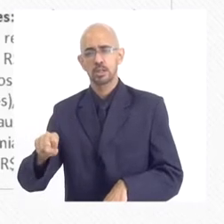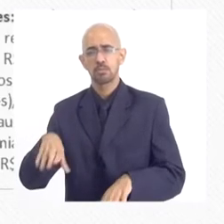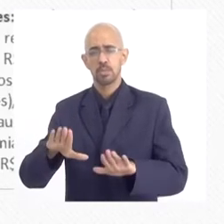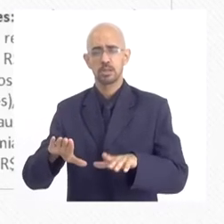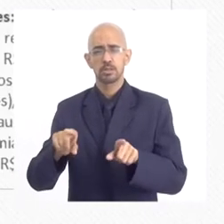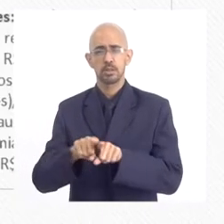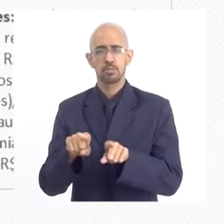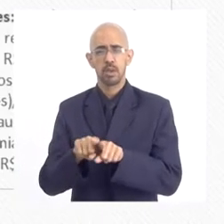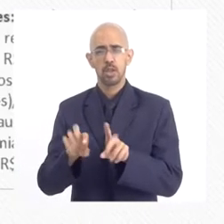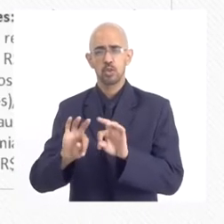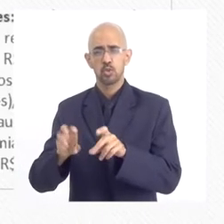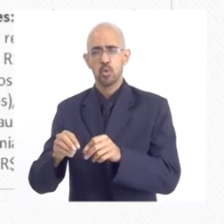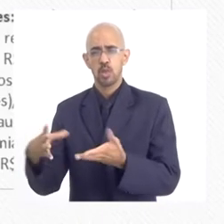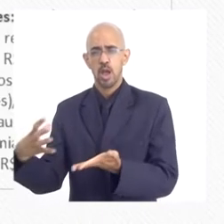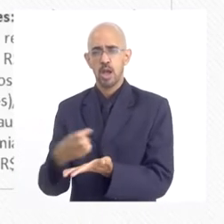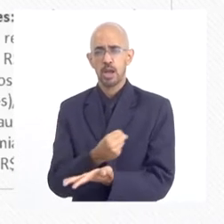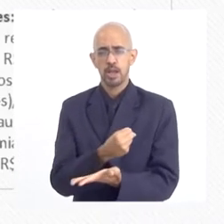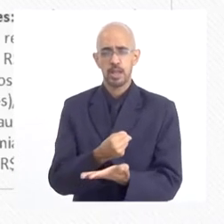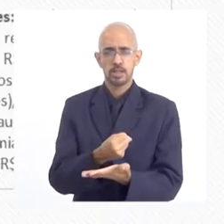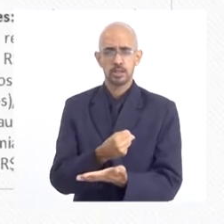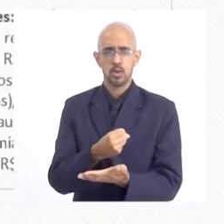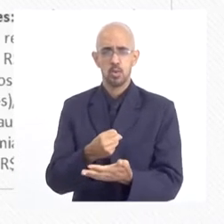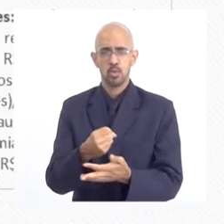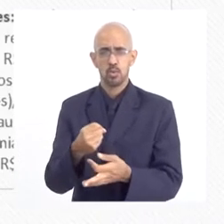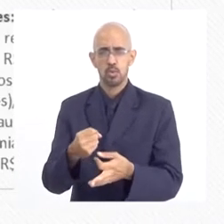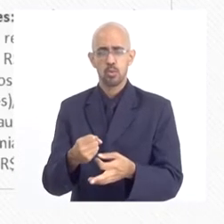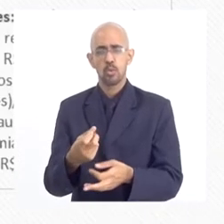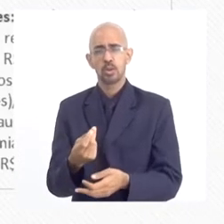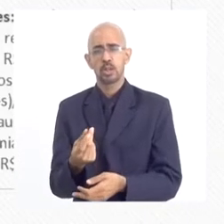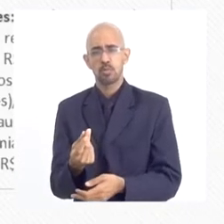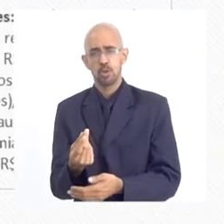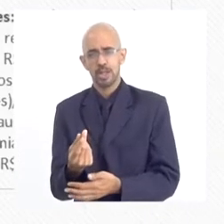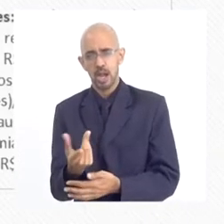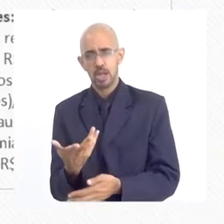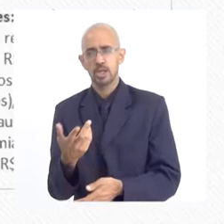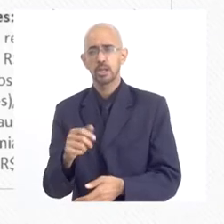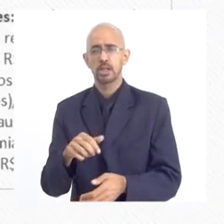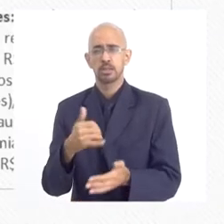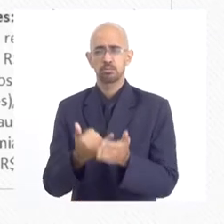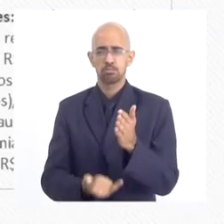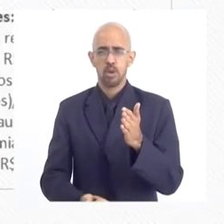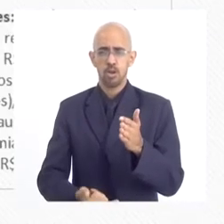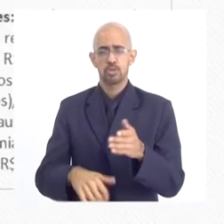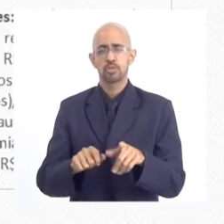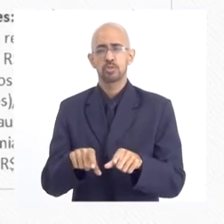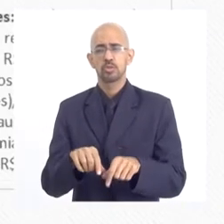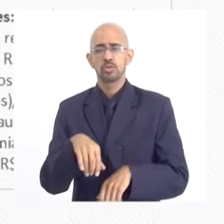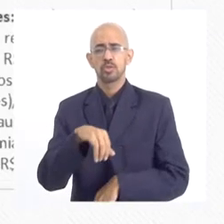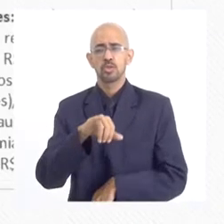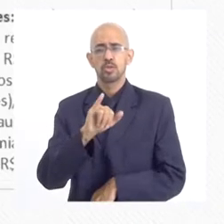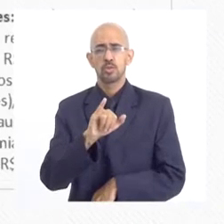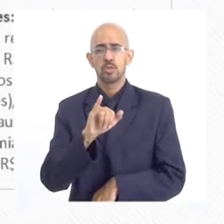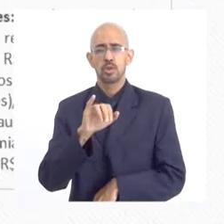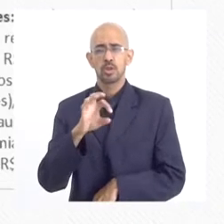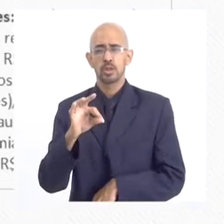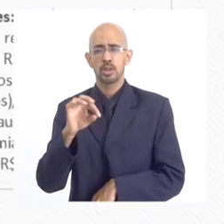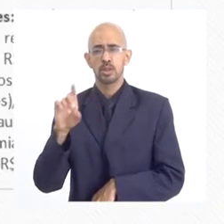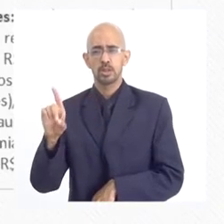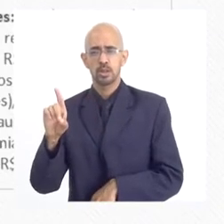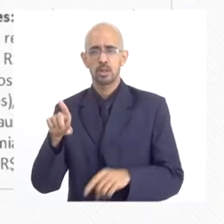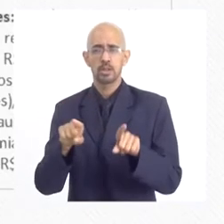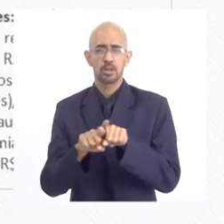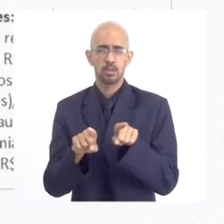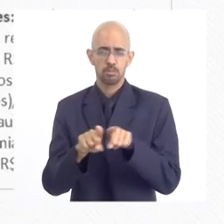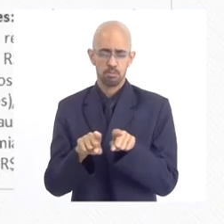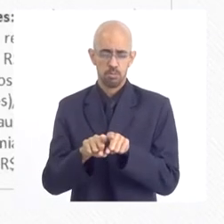tributária, mas com concentração especial no ICMS, o ITD também cresceu significativamente,